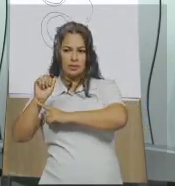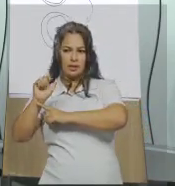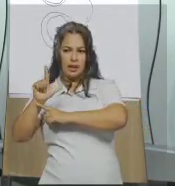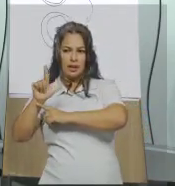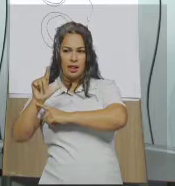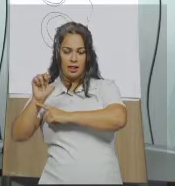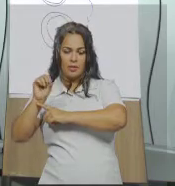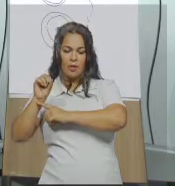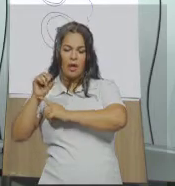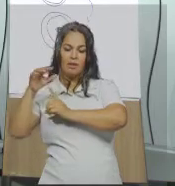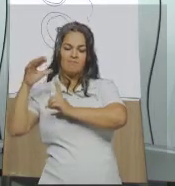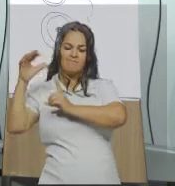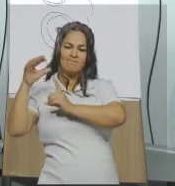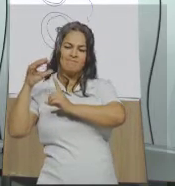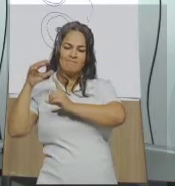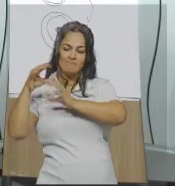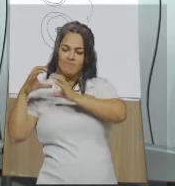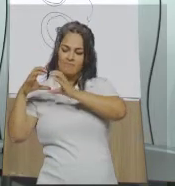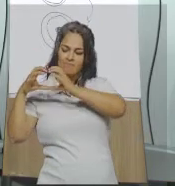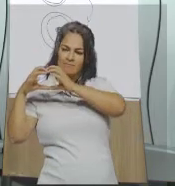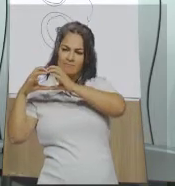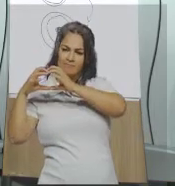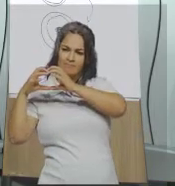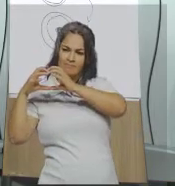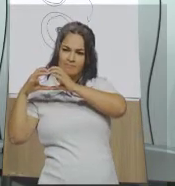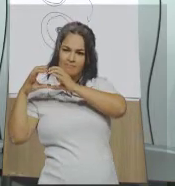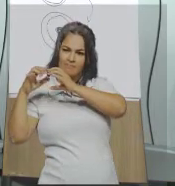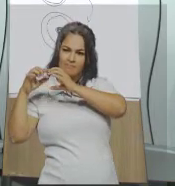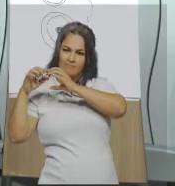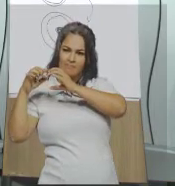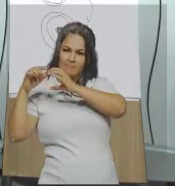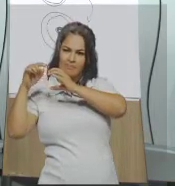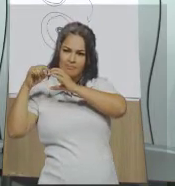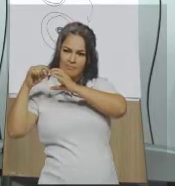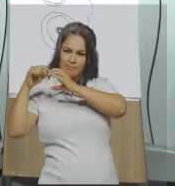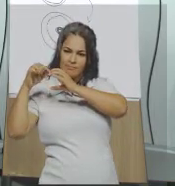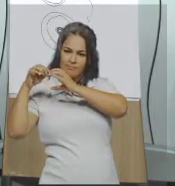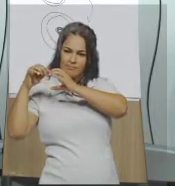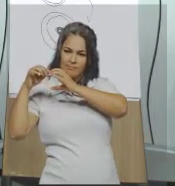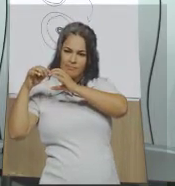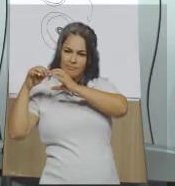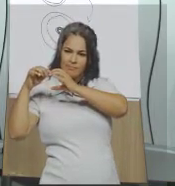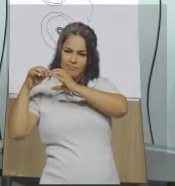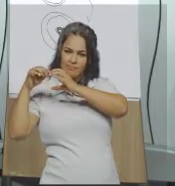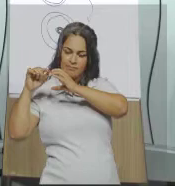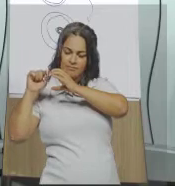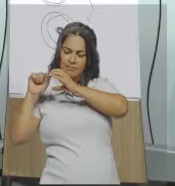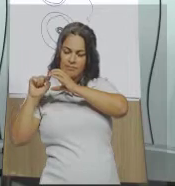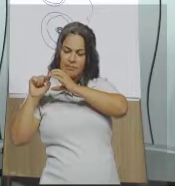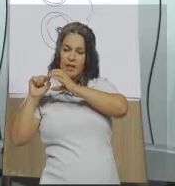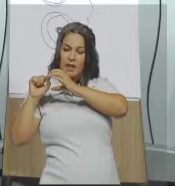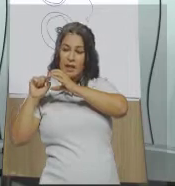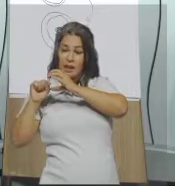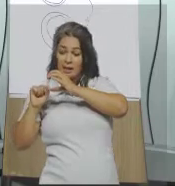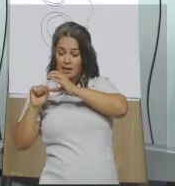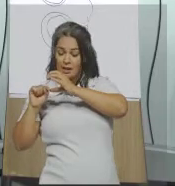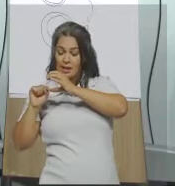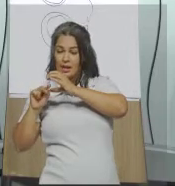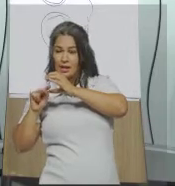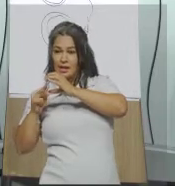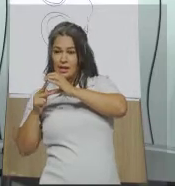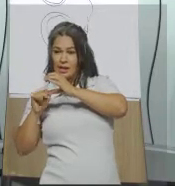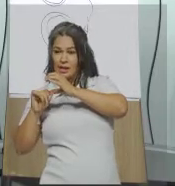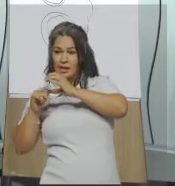hipotálamo-hipófise, hipotálamo no cérebro, a hipófise logo abaixo, mas não é a do pescoço não, tá? A hipófise ainda é logo abaixo do cérebro.